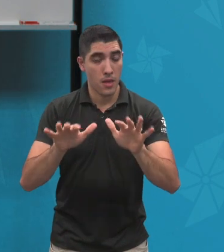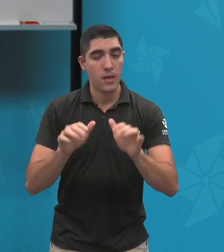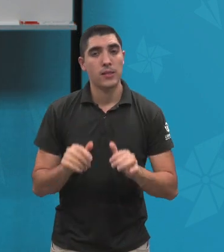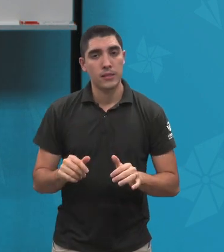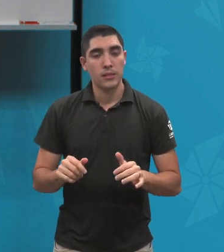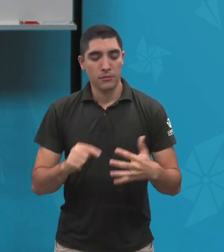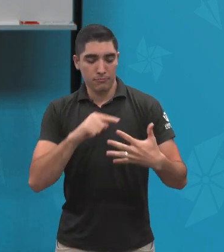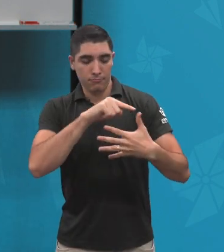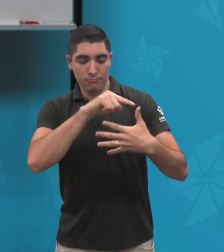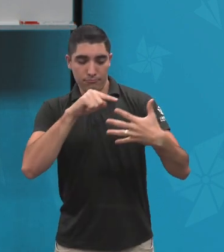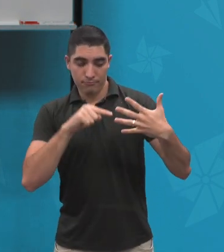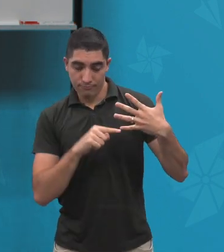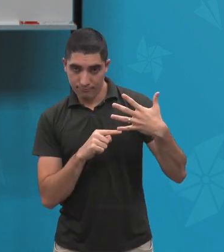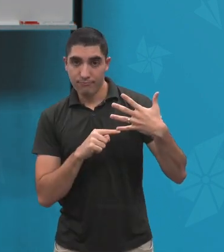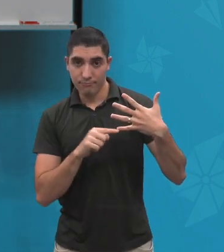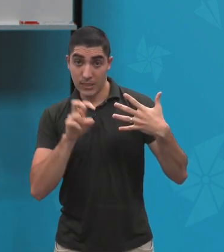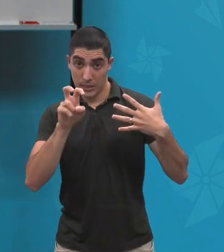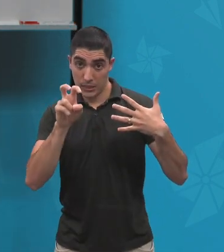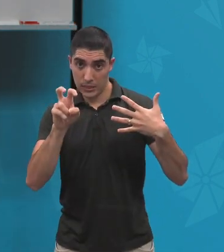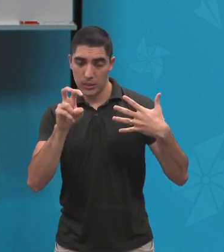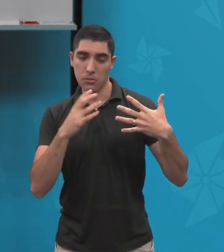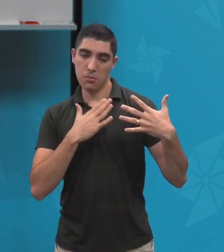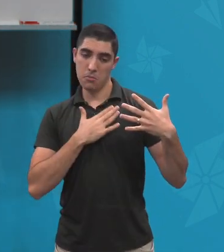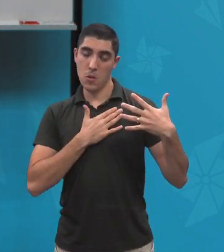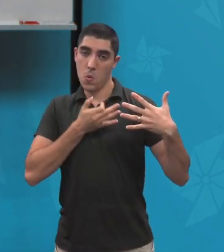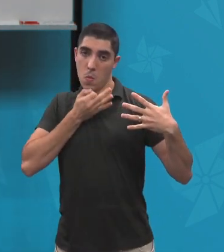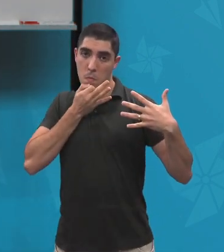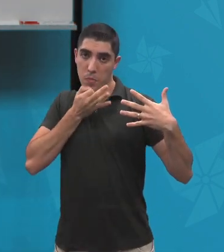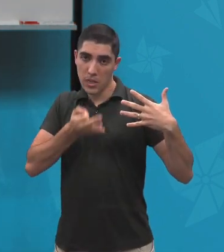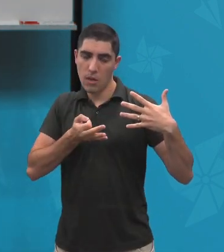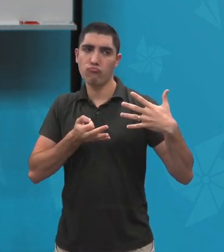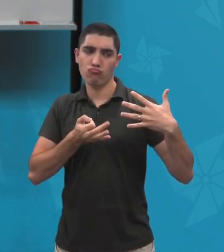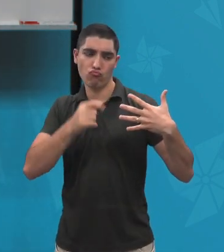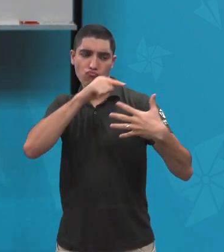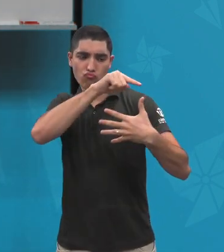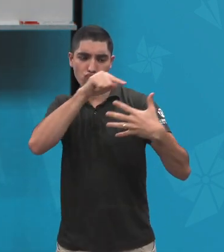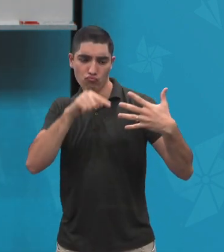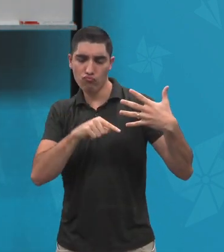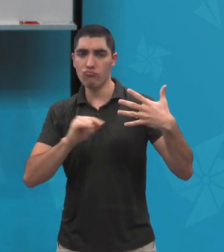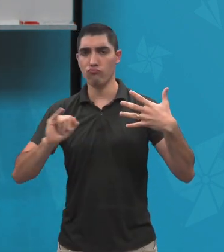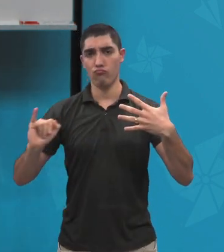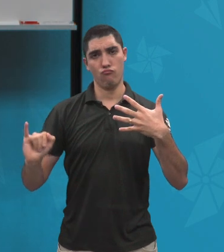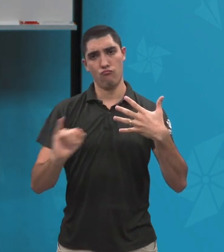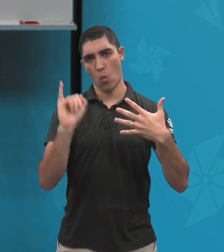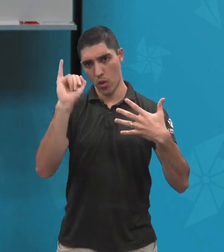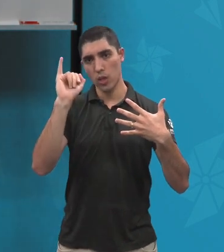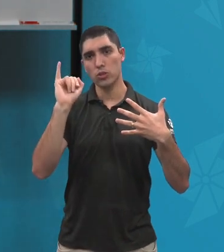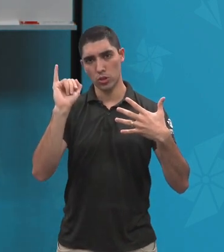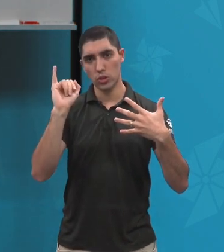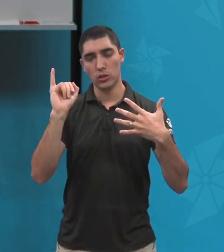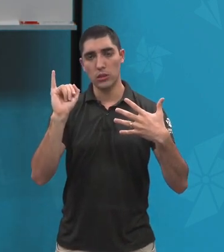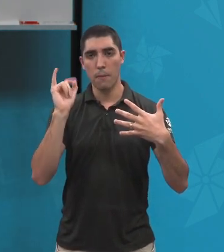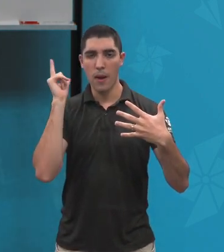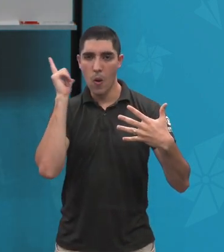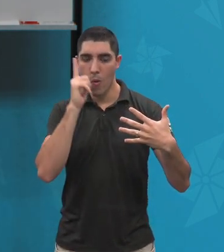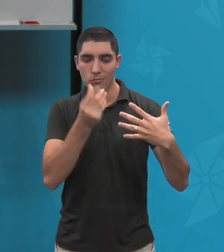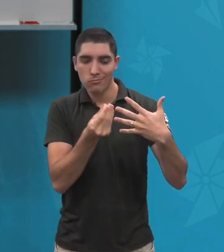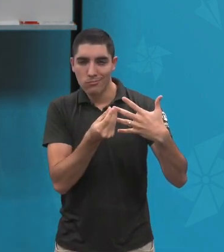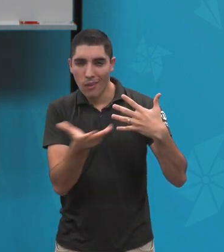assim, são 5 traços que eu considero de grande relevância para a gente